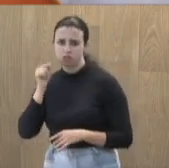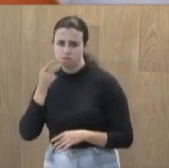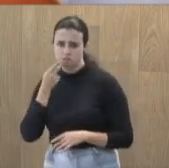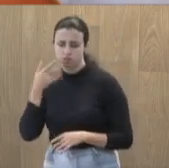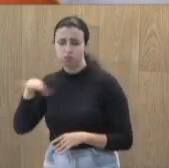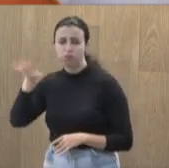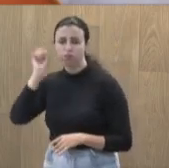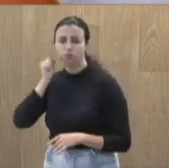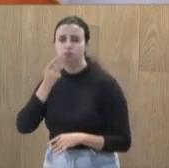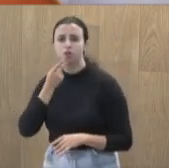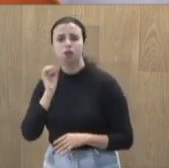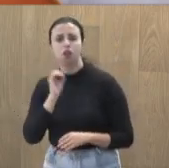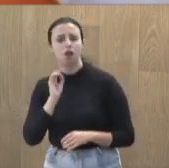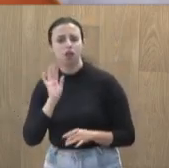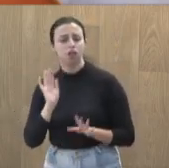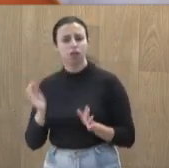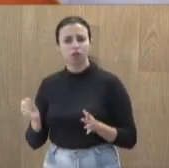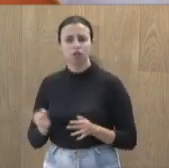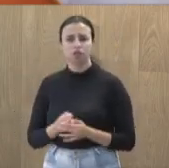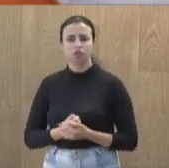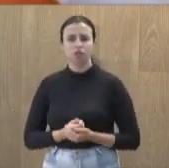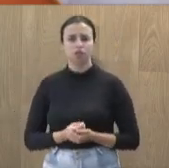ele não falou nada demais, não.